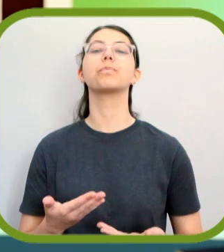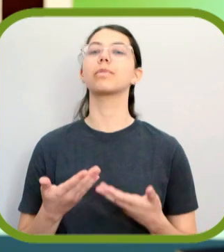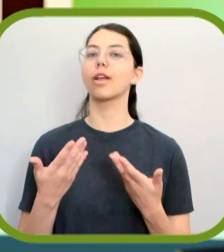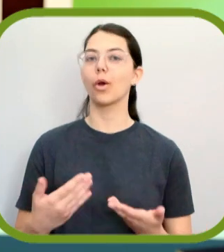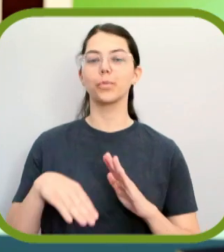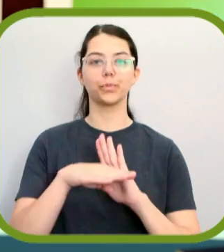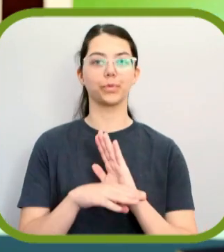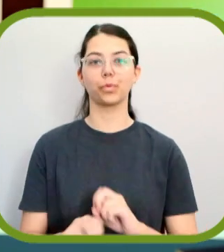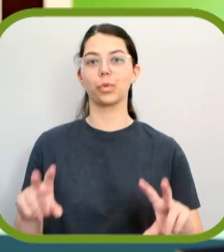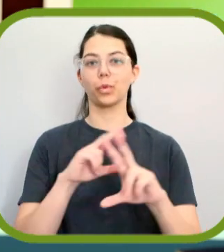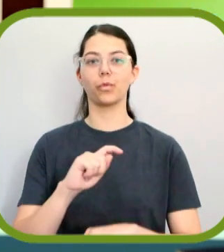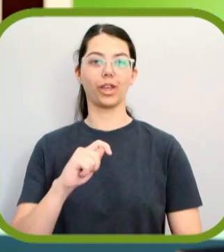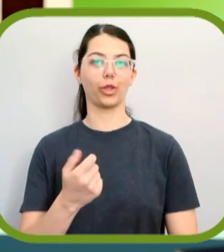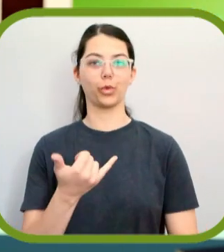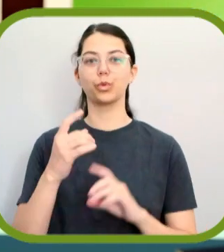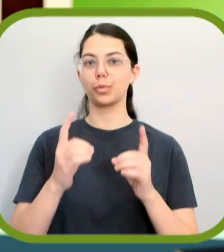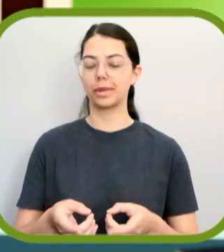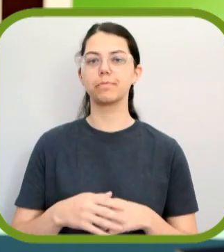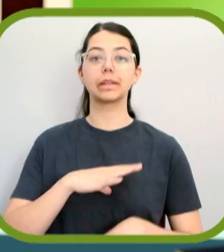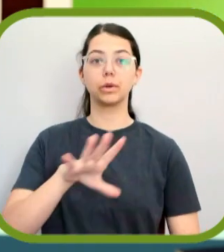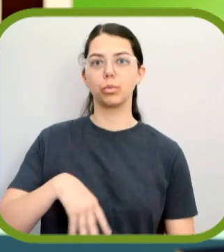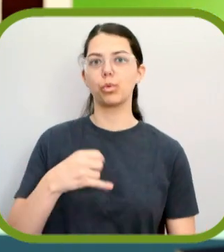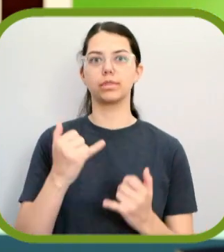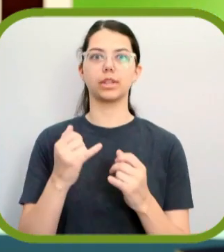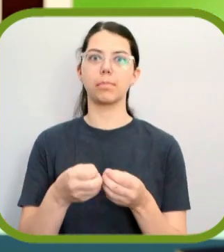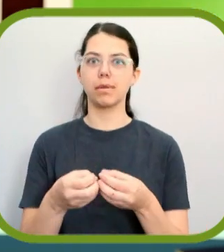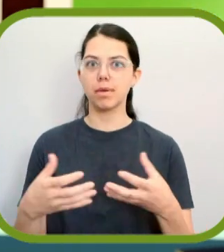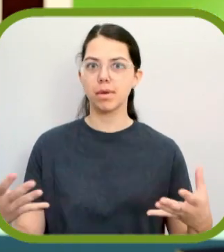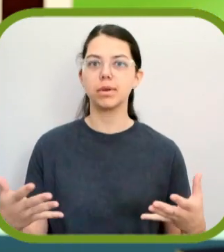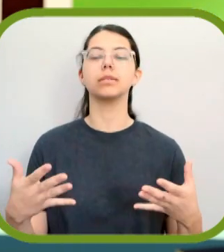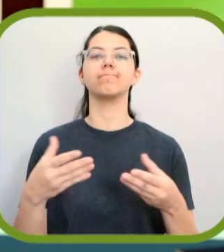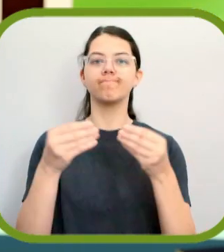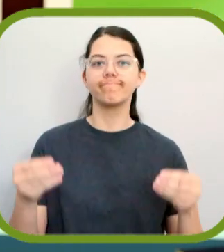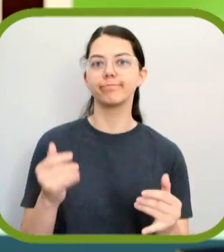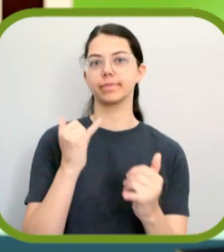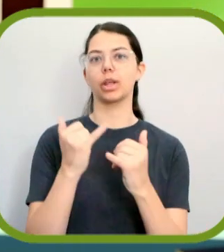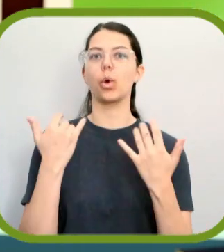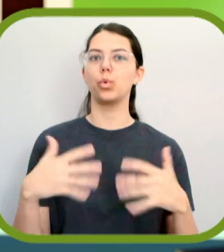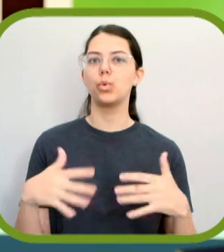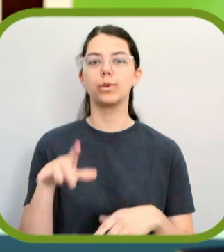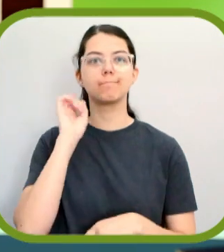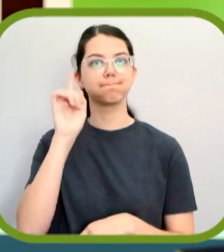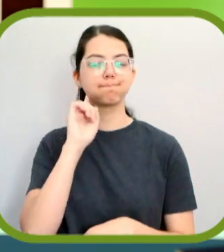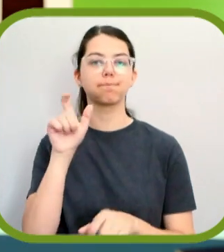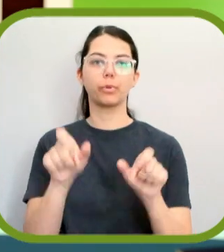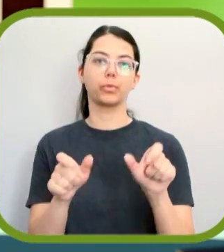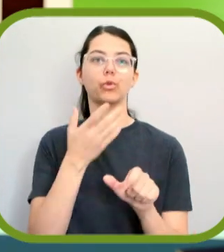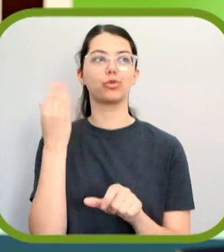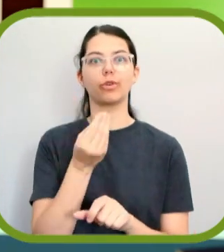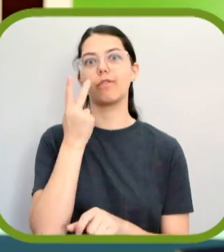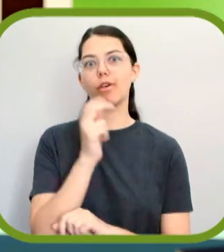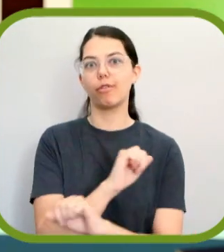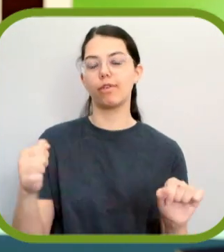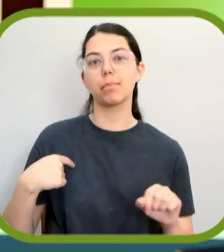Bem-vindos! Começa agora um novo episódio do E2. No mundo cada vez mais digital, as redes sociais assumem um papel central na vida dos